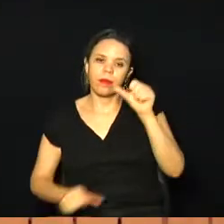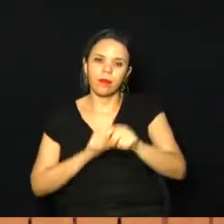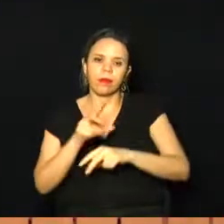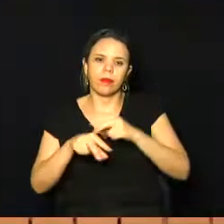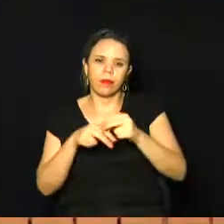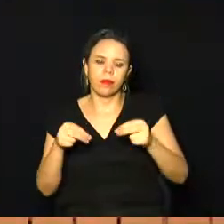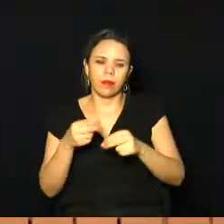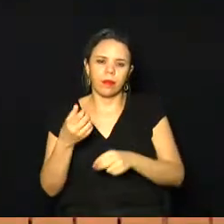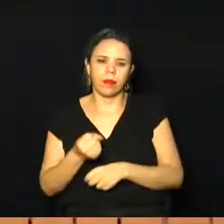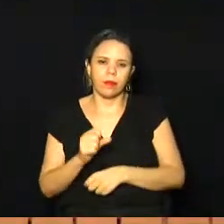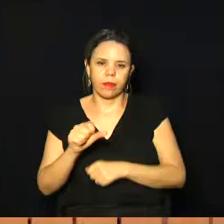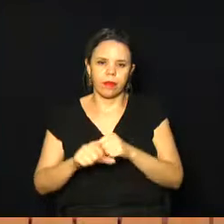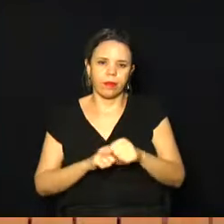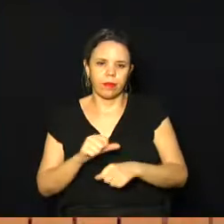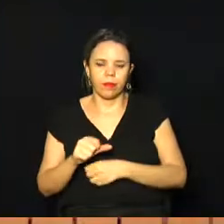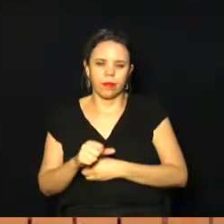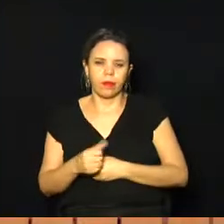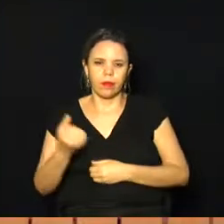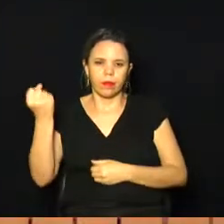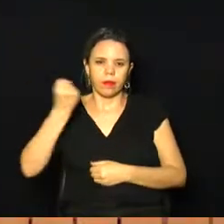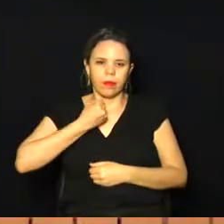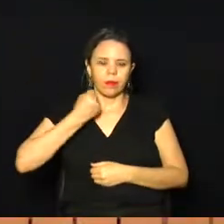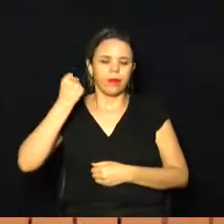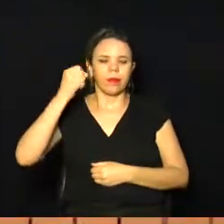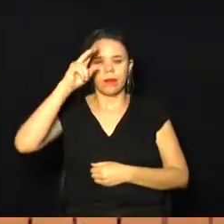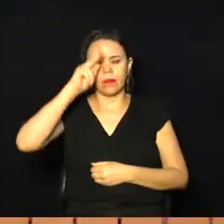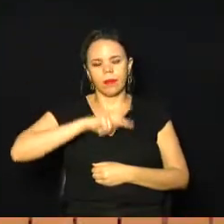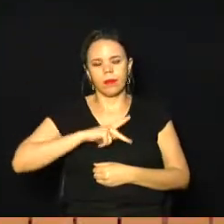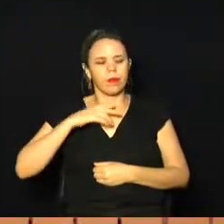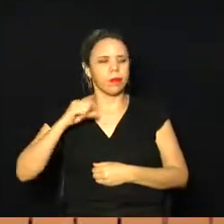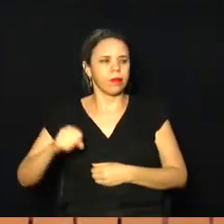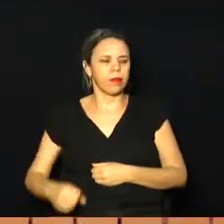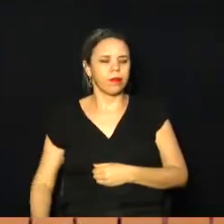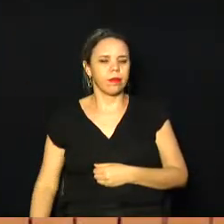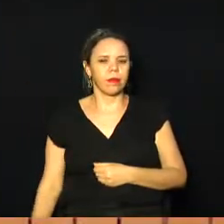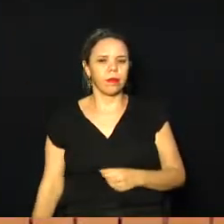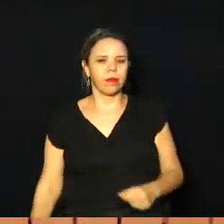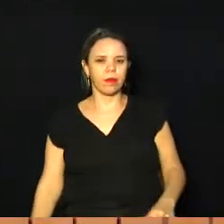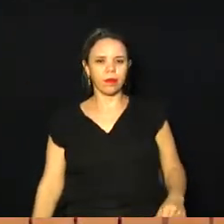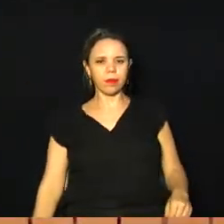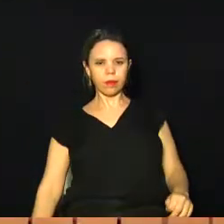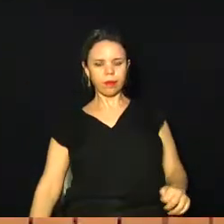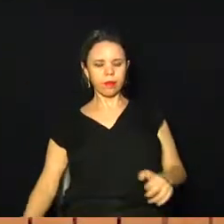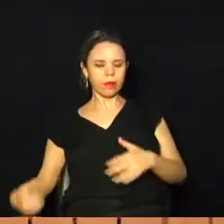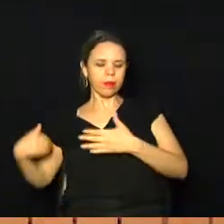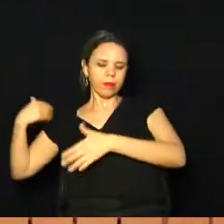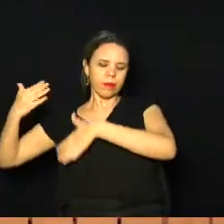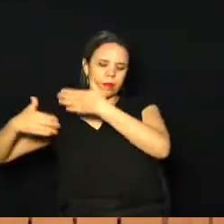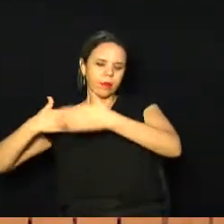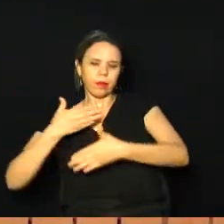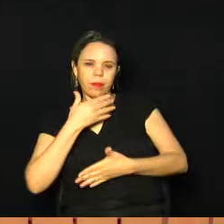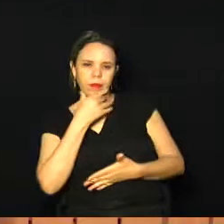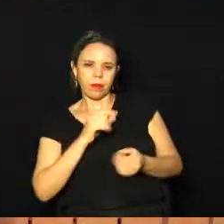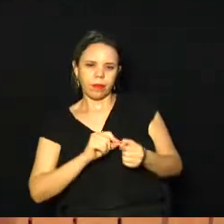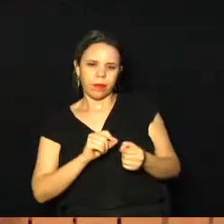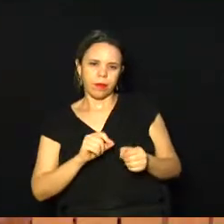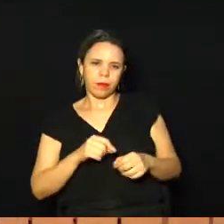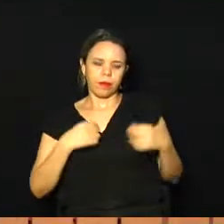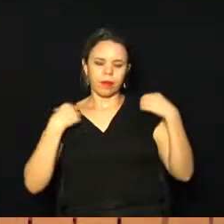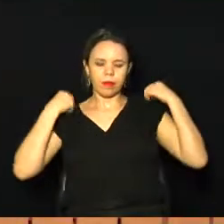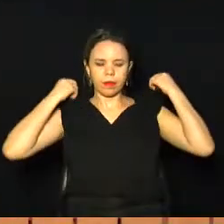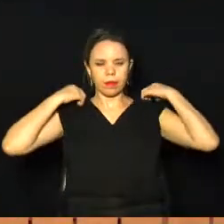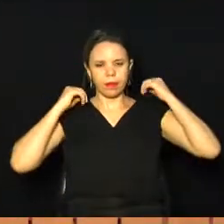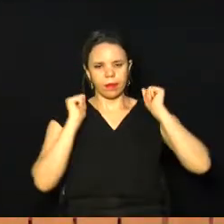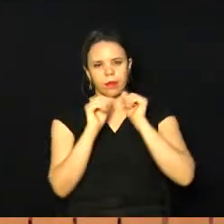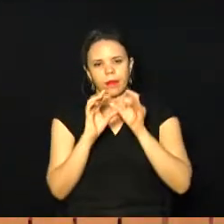E em seguida ele se assassinou também, cometeu suicídio. Então de lá para cá, uns homens